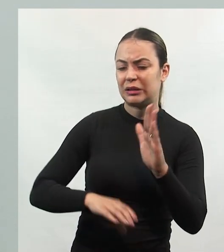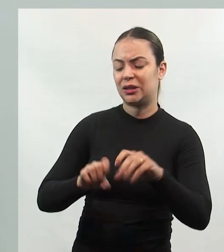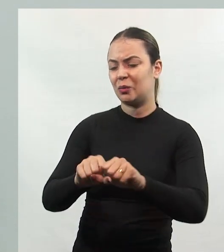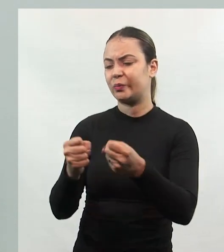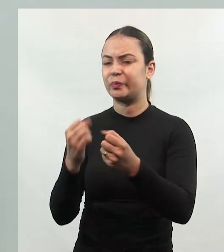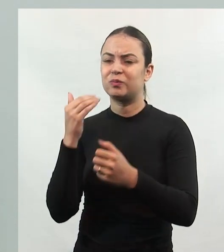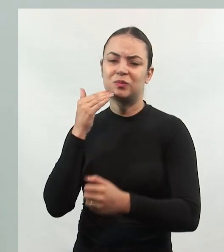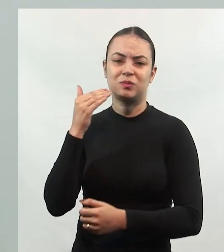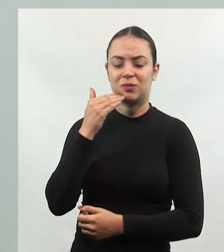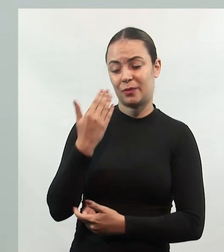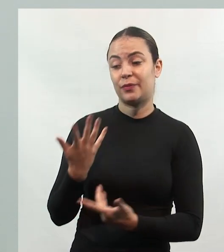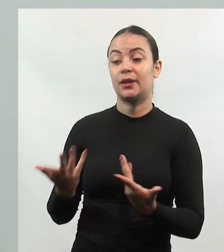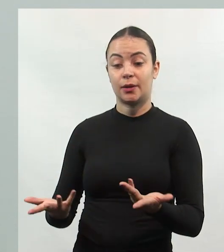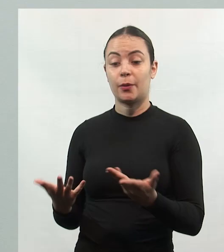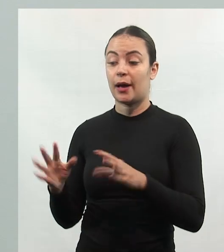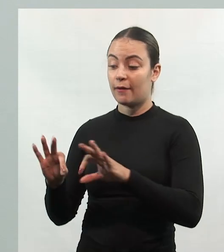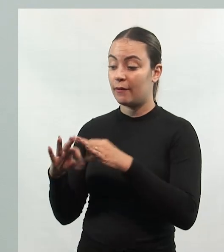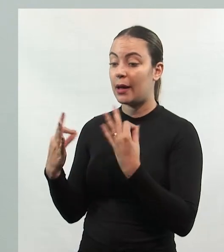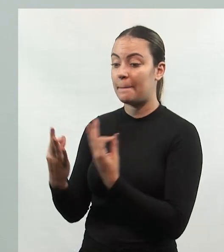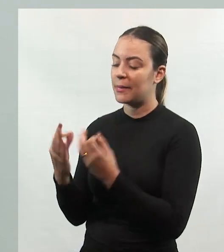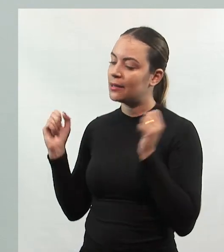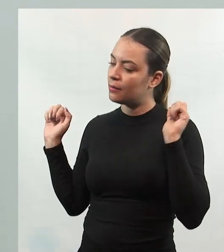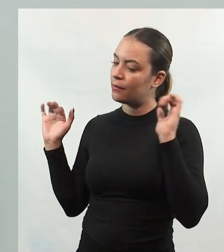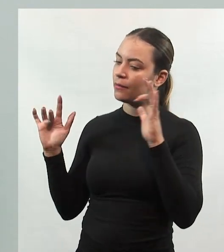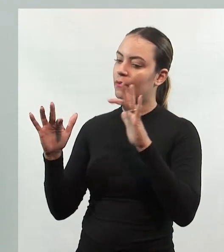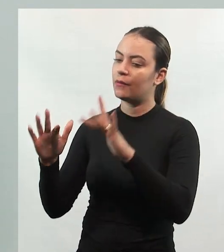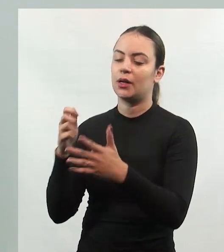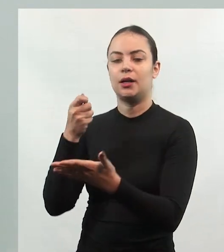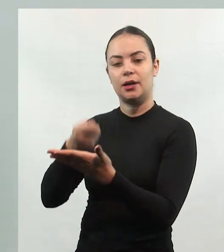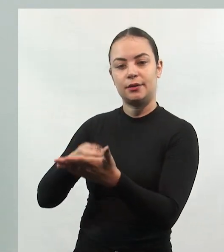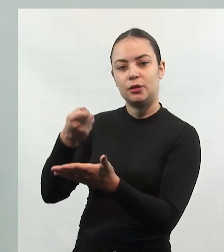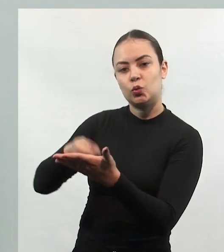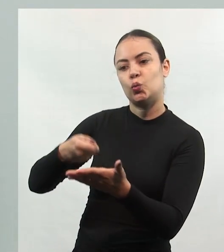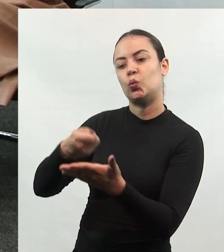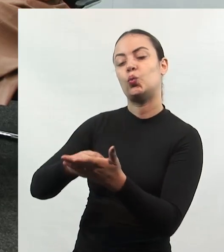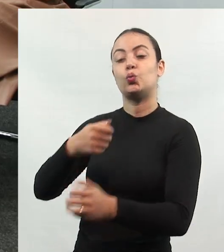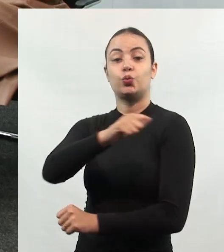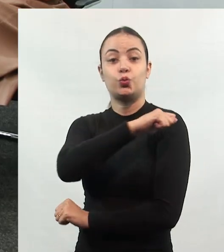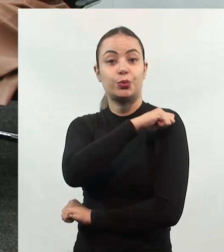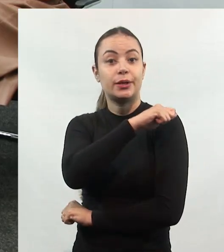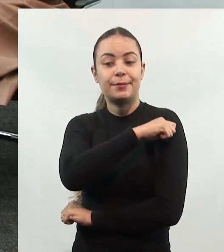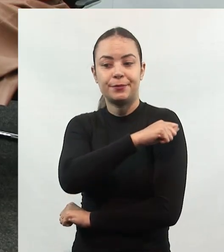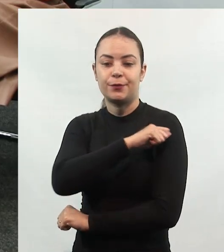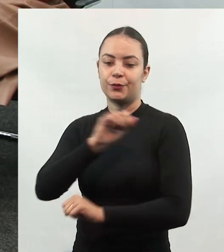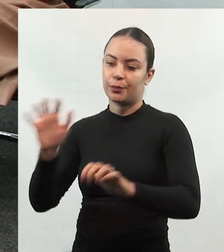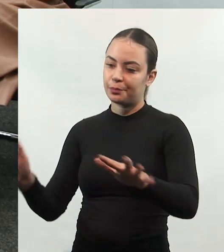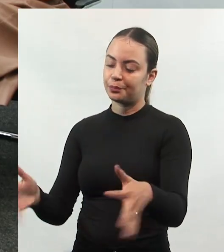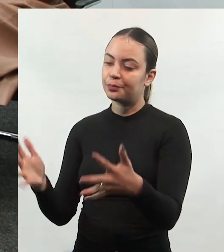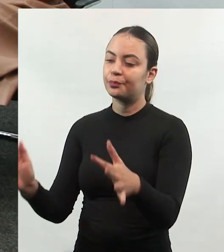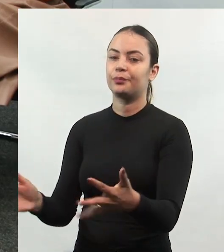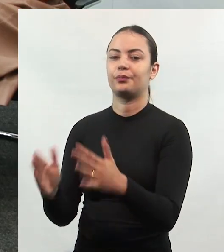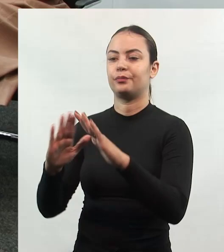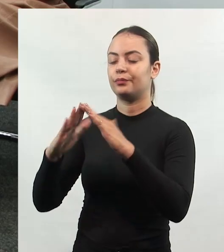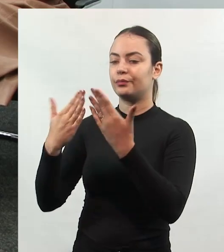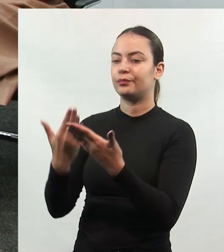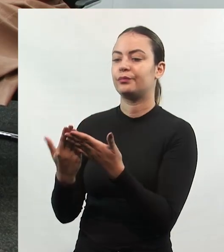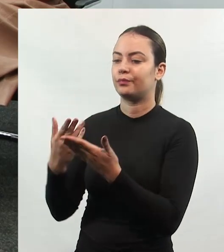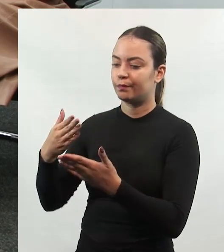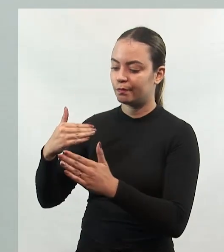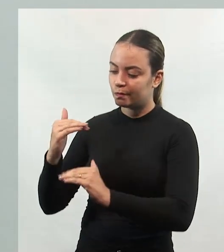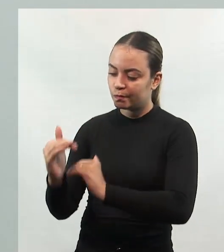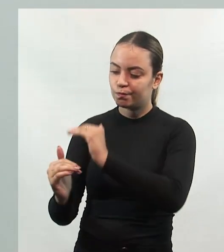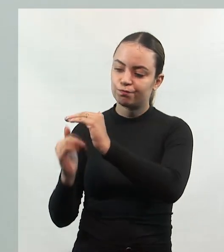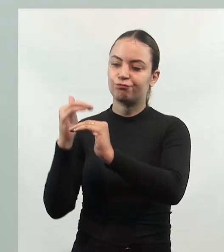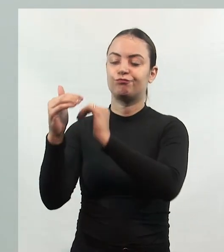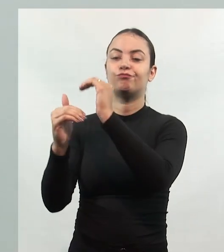que as famílias participem, que isso também seja um chamamento para que as famílias participem do processo de ensino dos seus